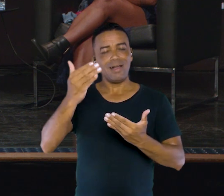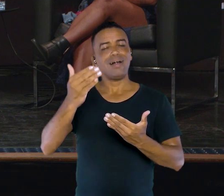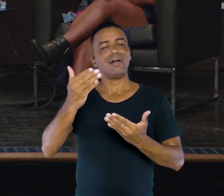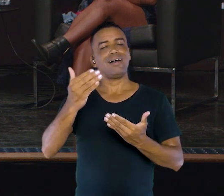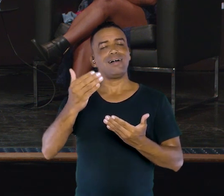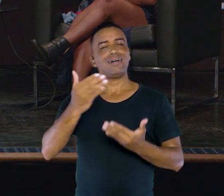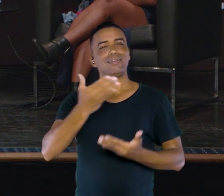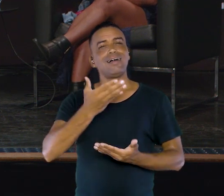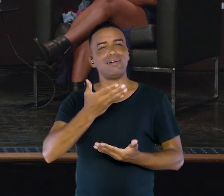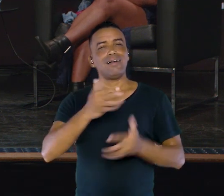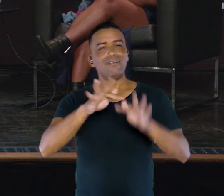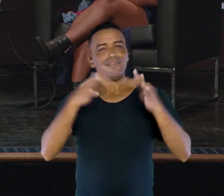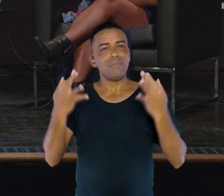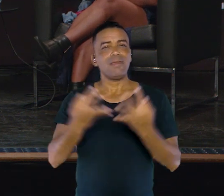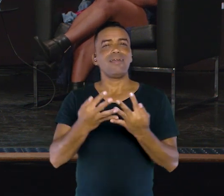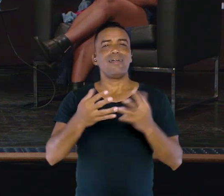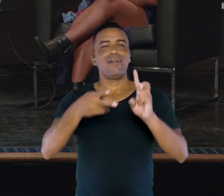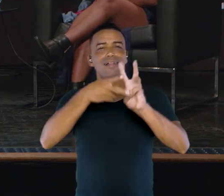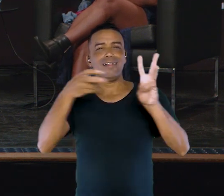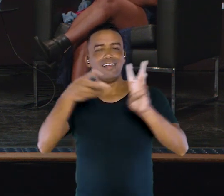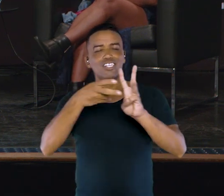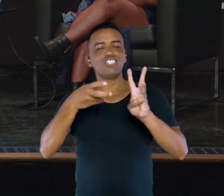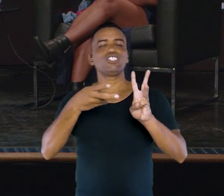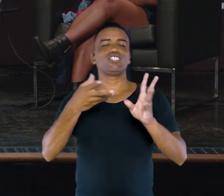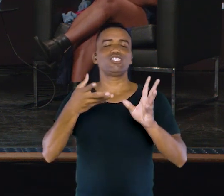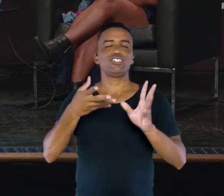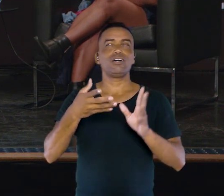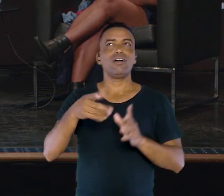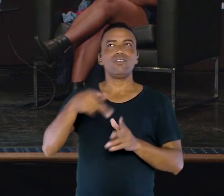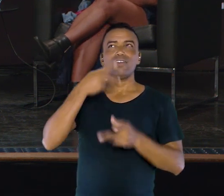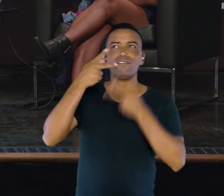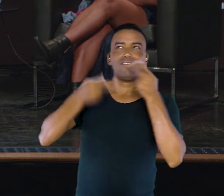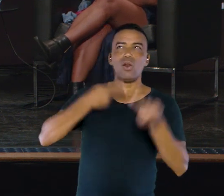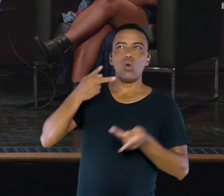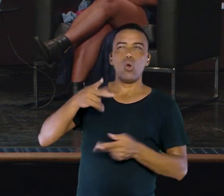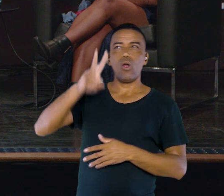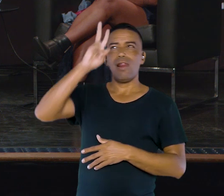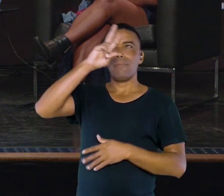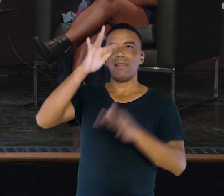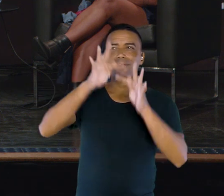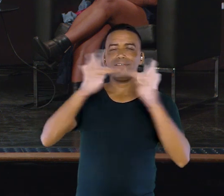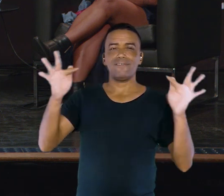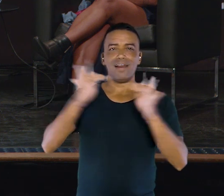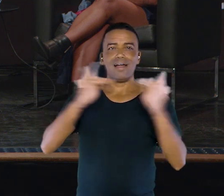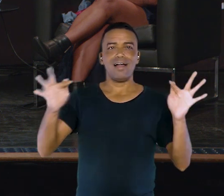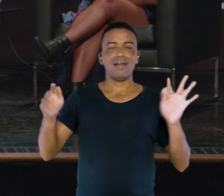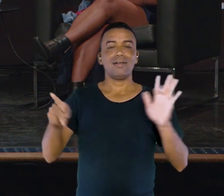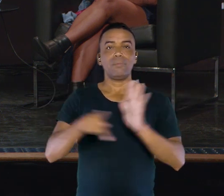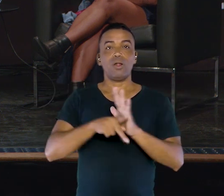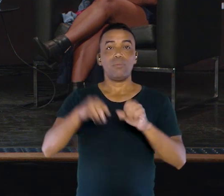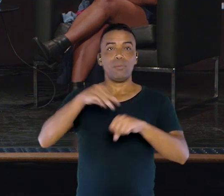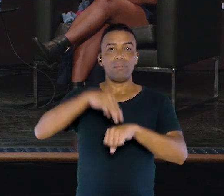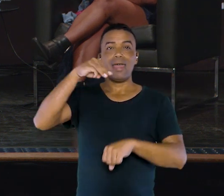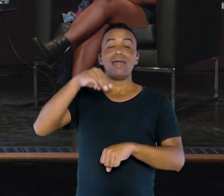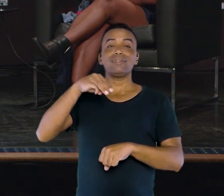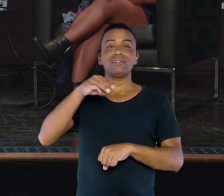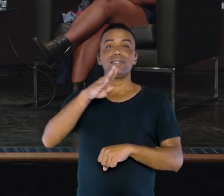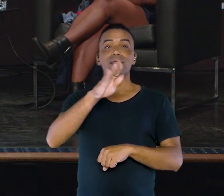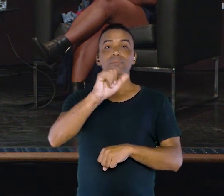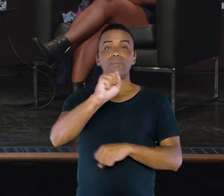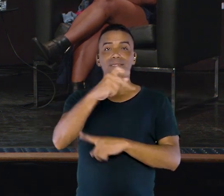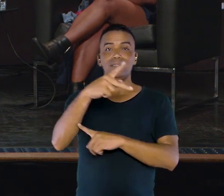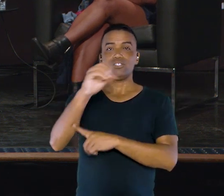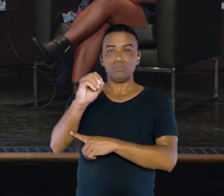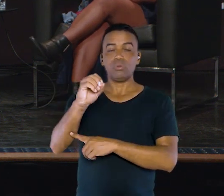Obrigada, Parenta. Ouvindo você, eu lembrei de uma frase do nosso amado mestre bispo,